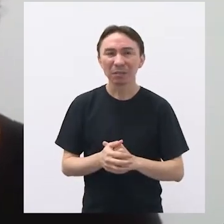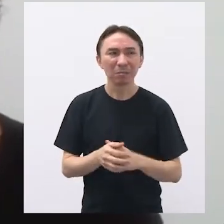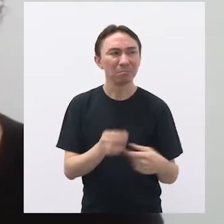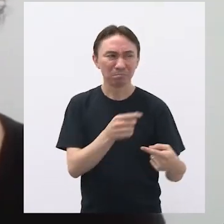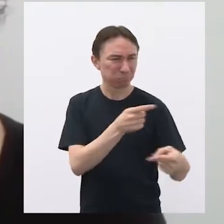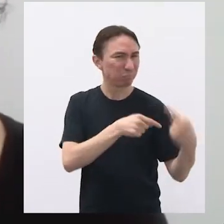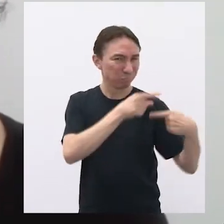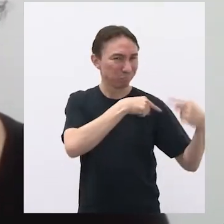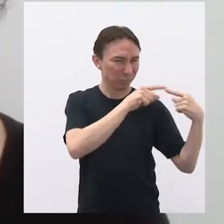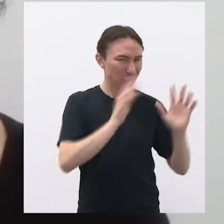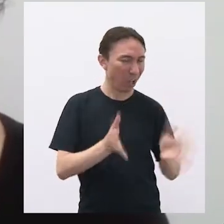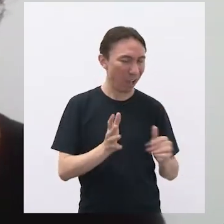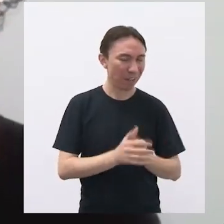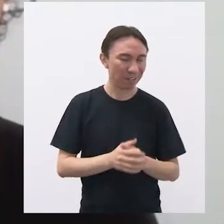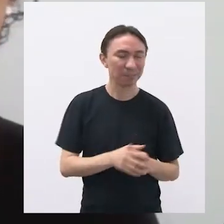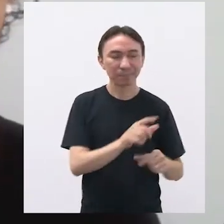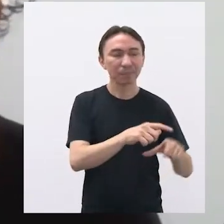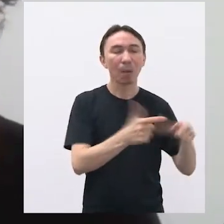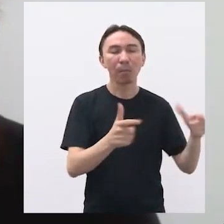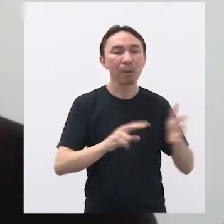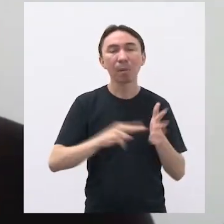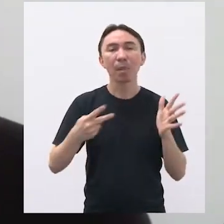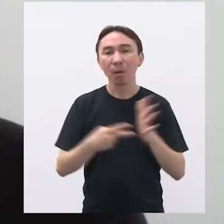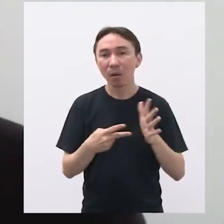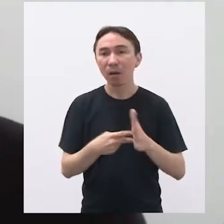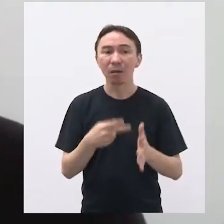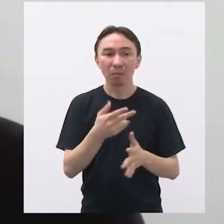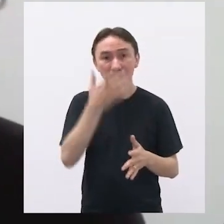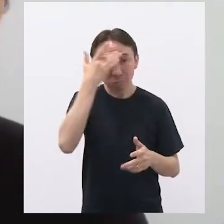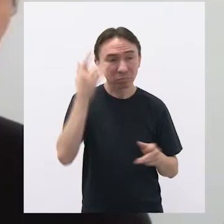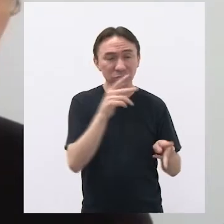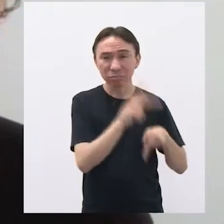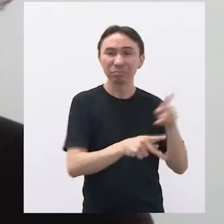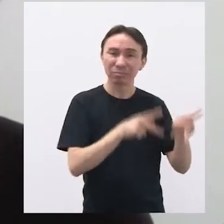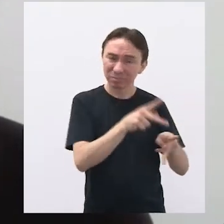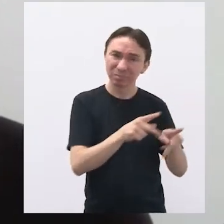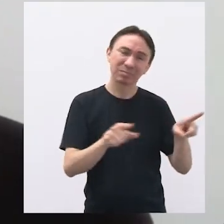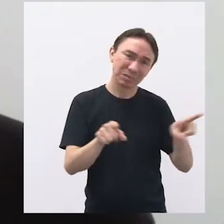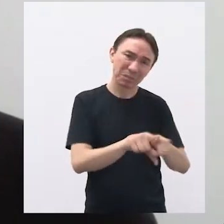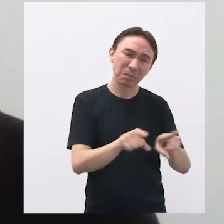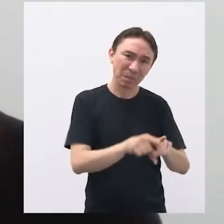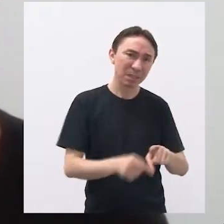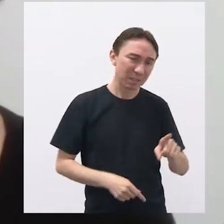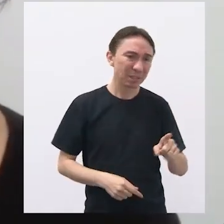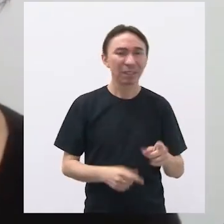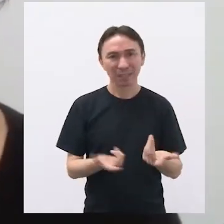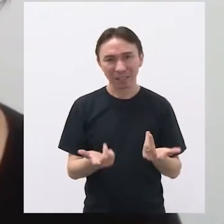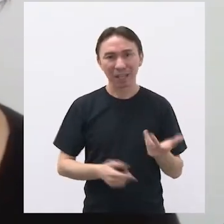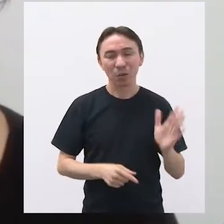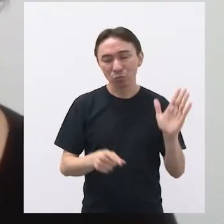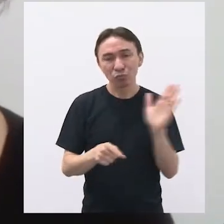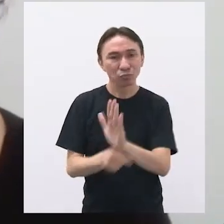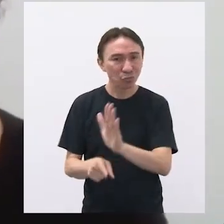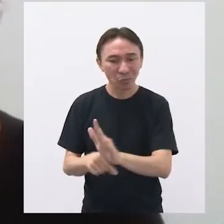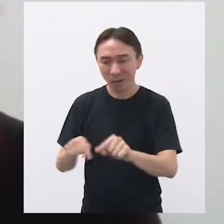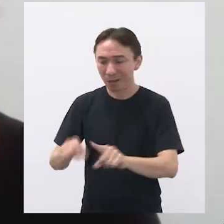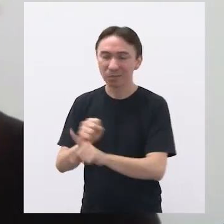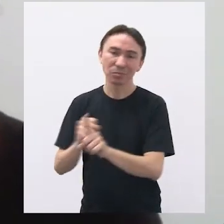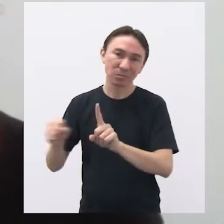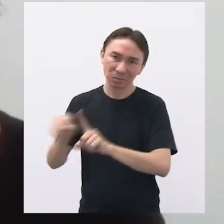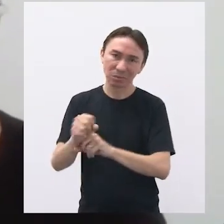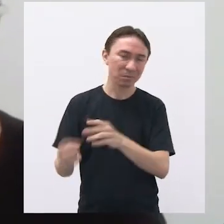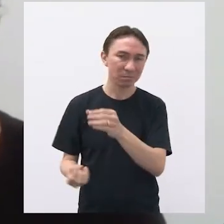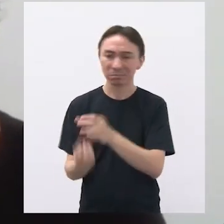Ancestralmente, nessas populações, são populações que também contribuíram aí para a formação da nossa sociedade